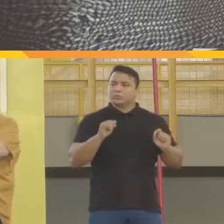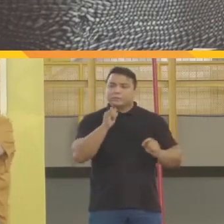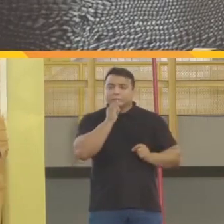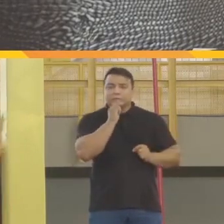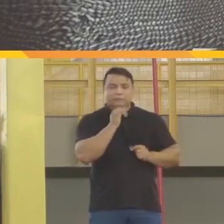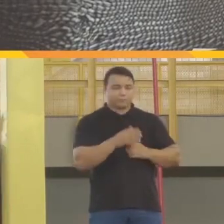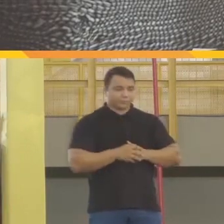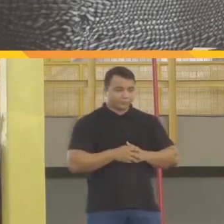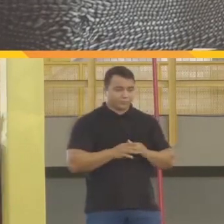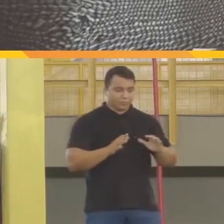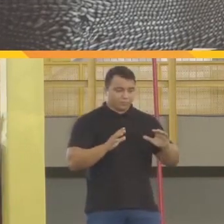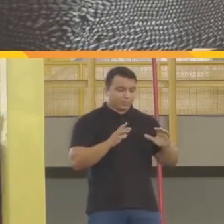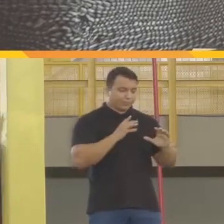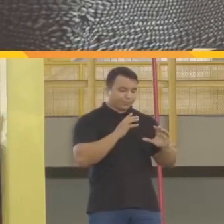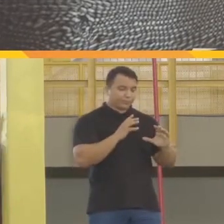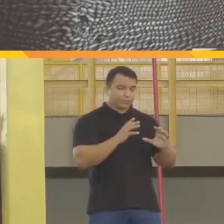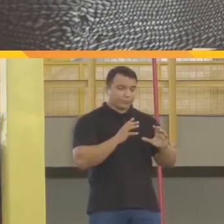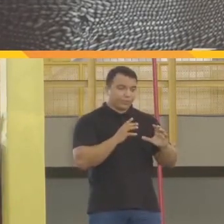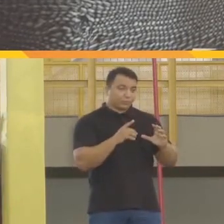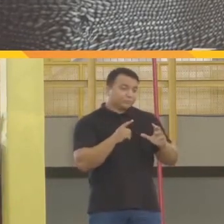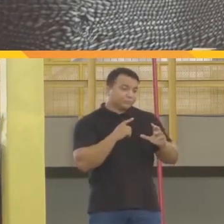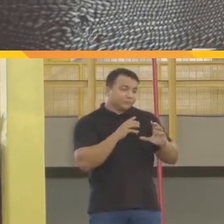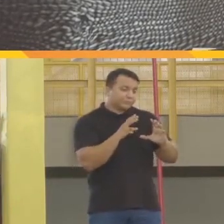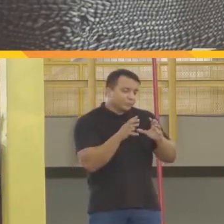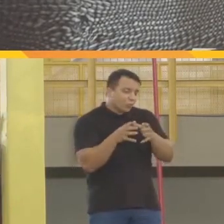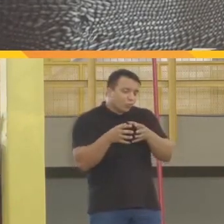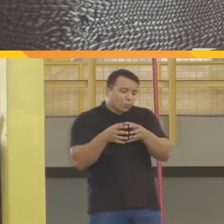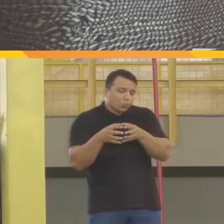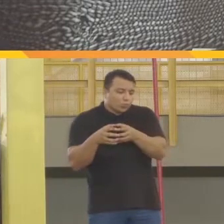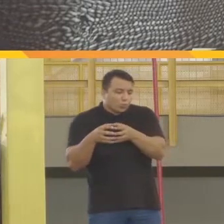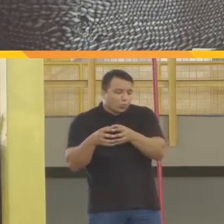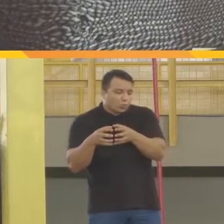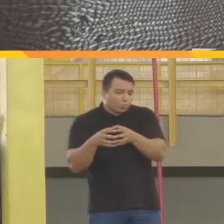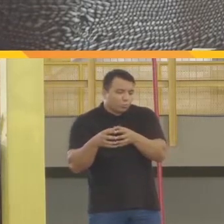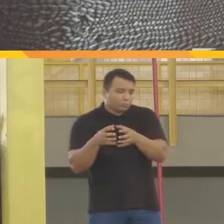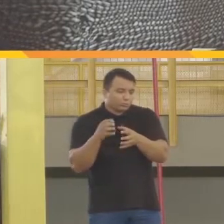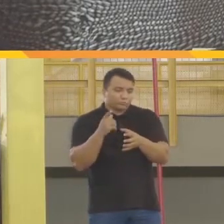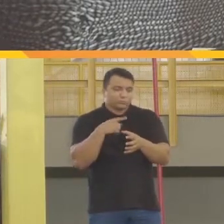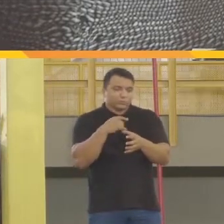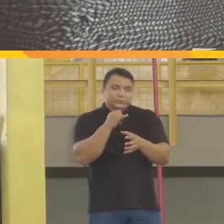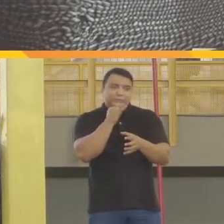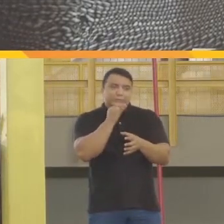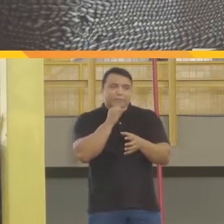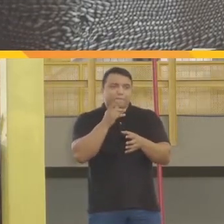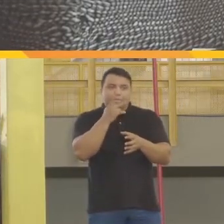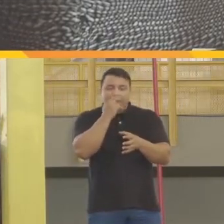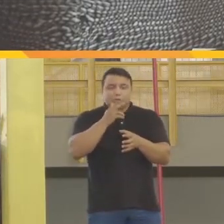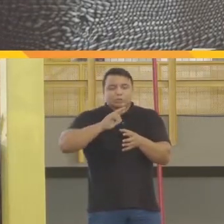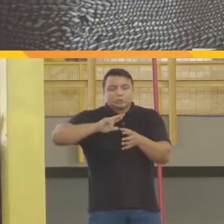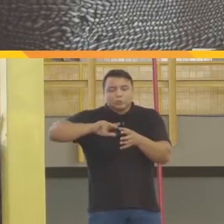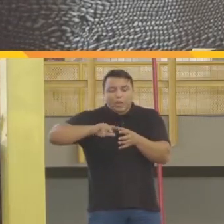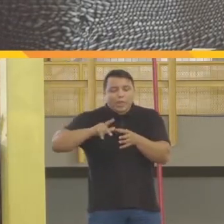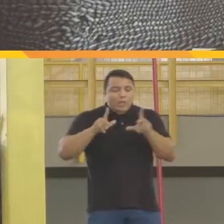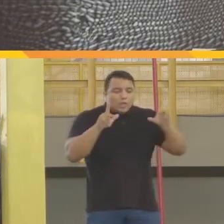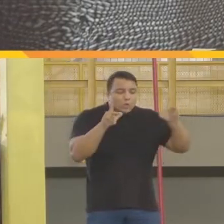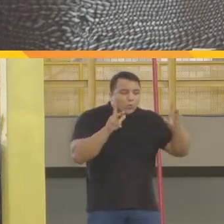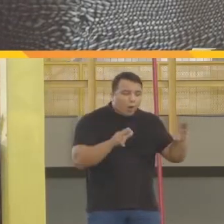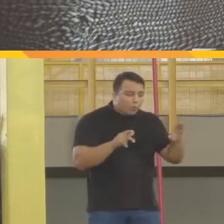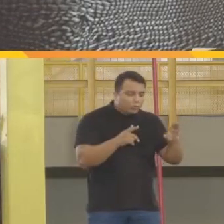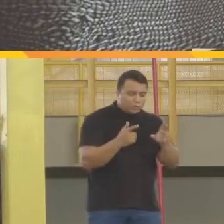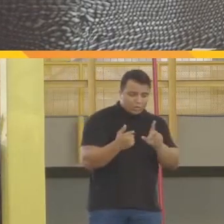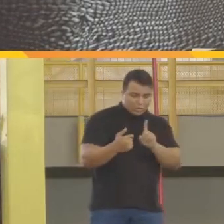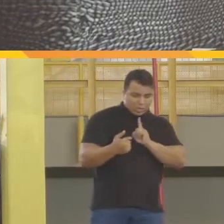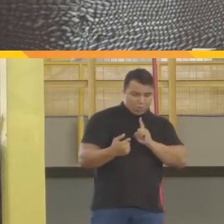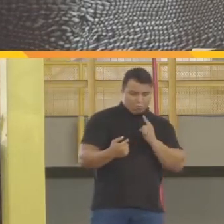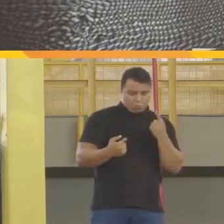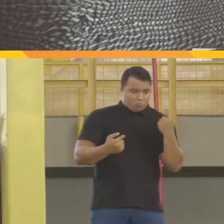você simplesmente botar para fora, jogar no lixo todos aqueles que não são iguais a você.